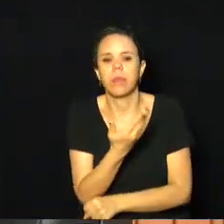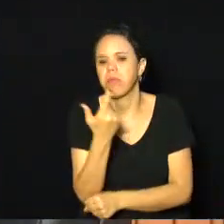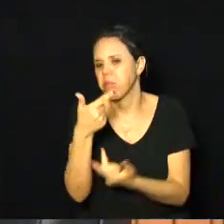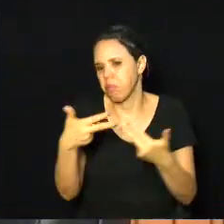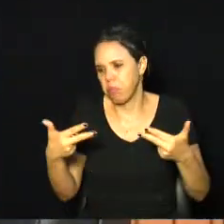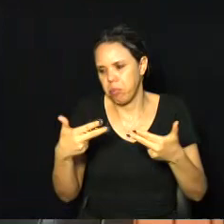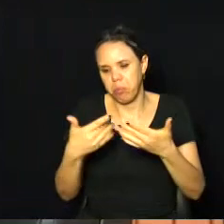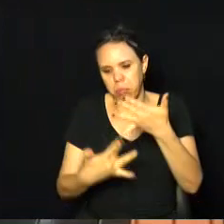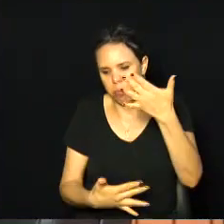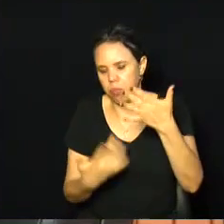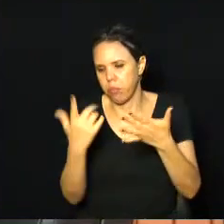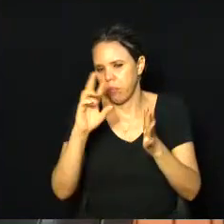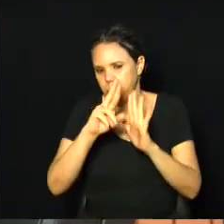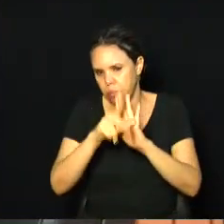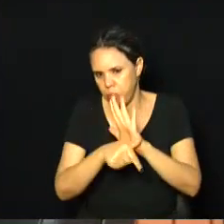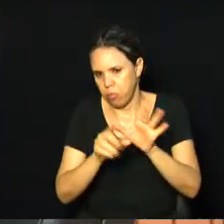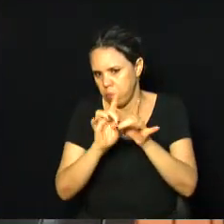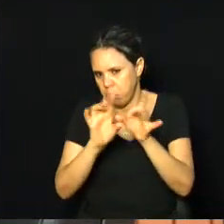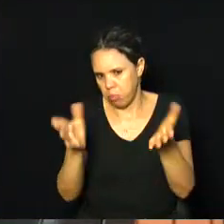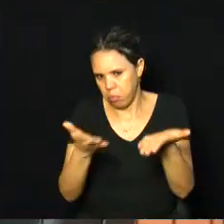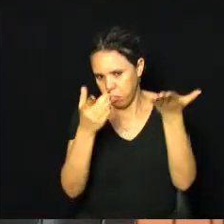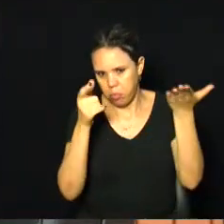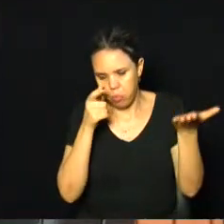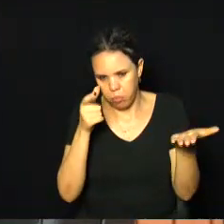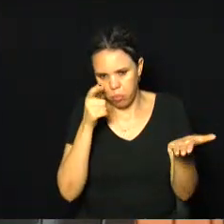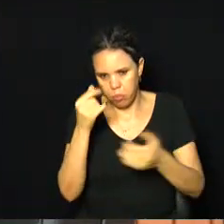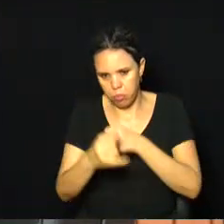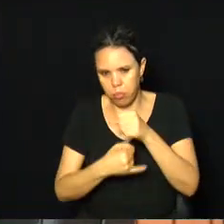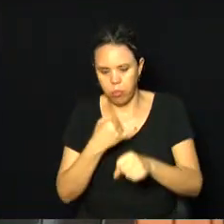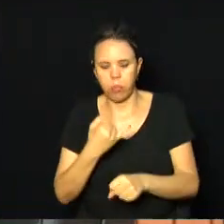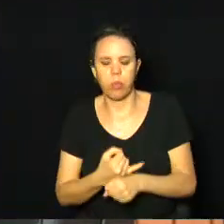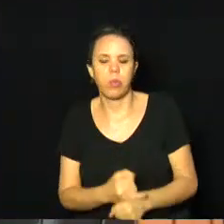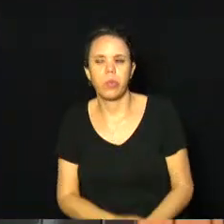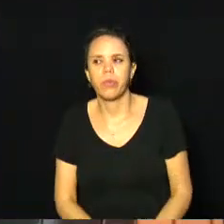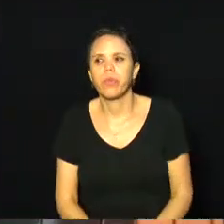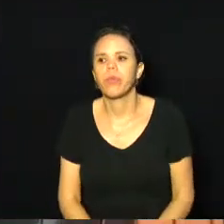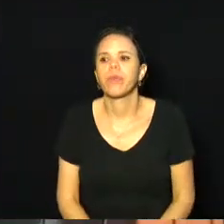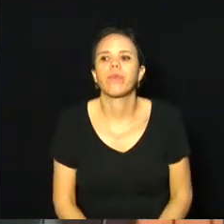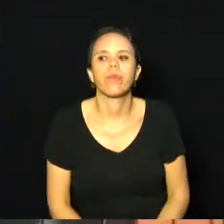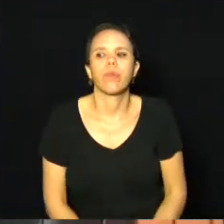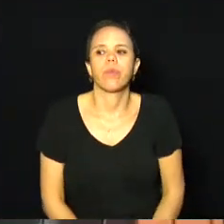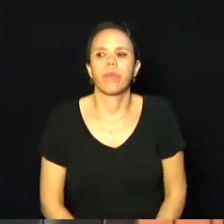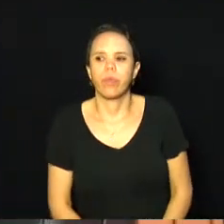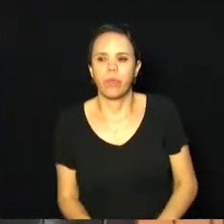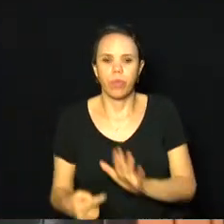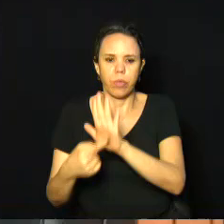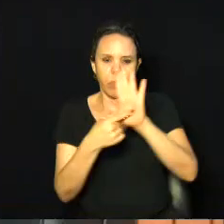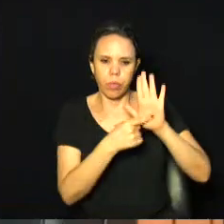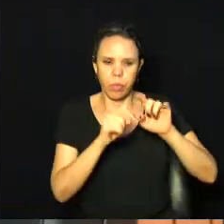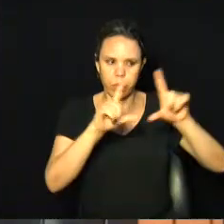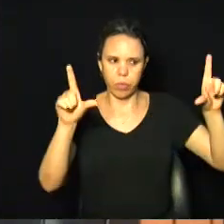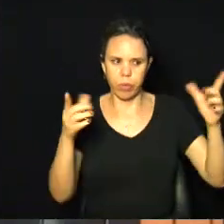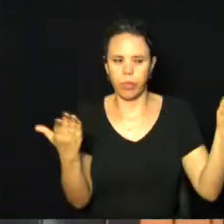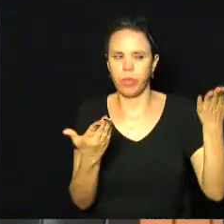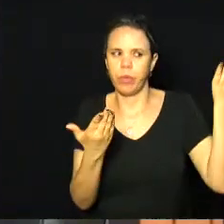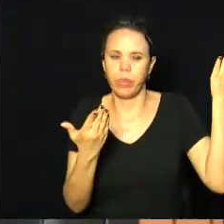outros materiais estão à disposição na internet. Né? Essa apresentação que eu estou